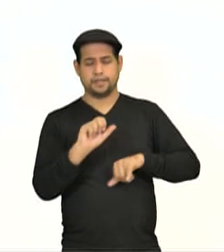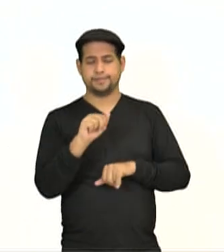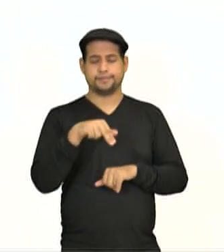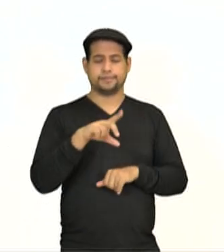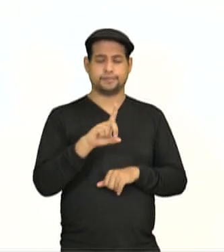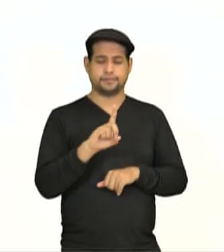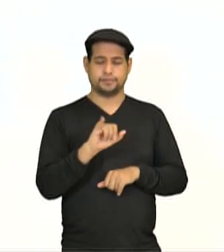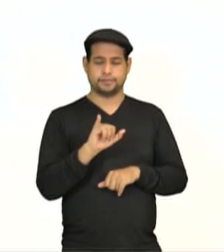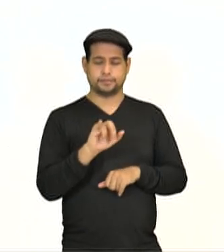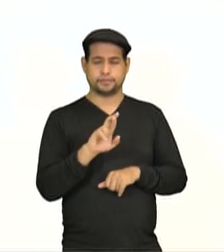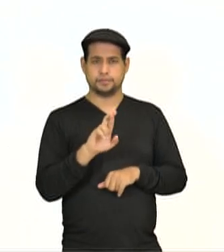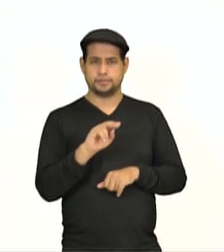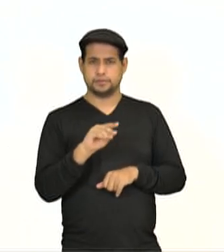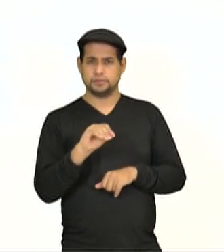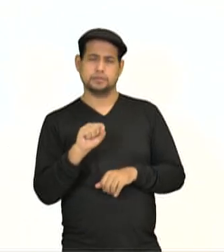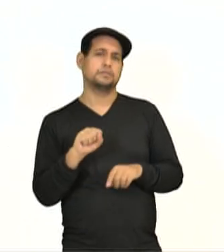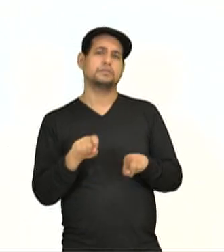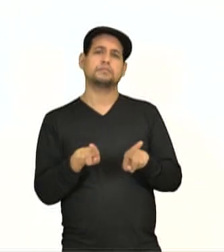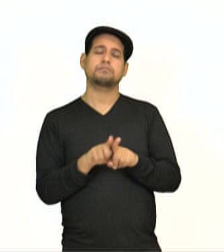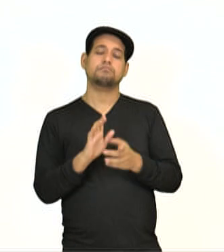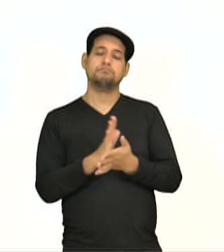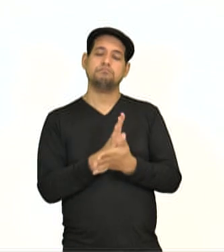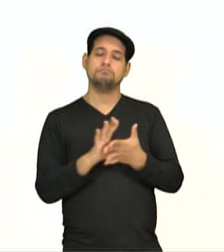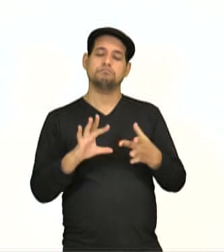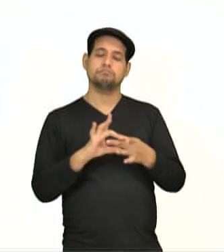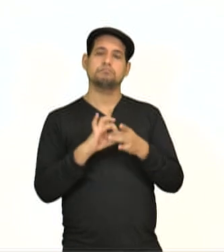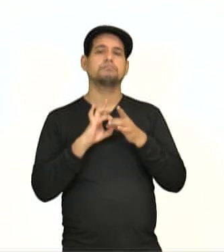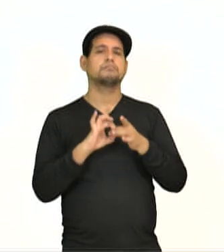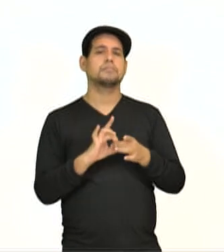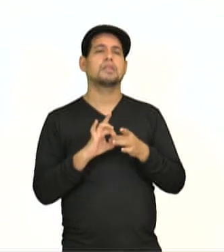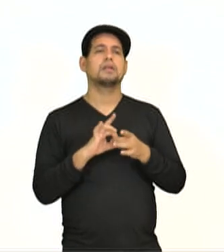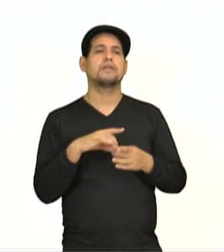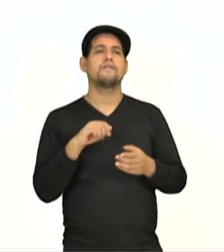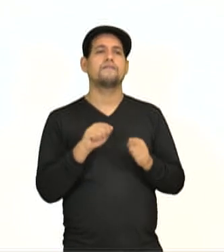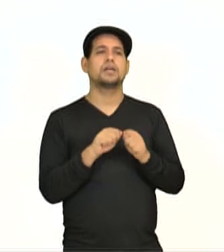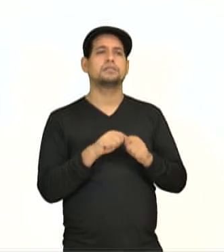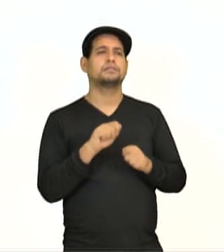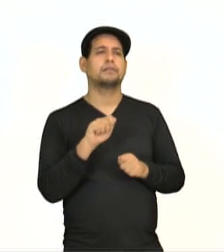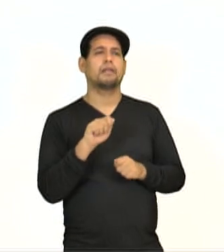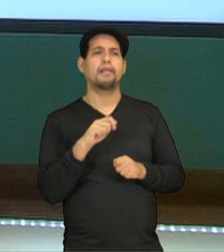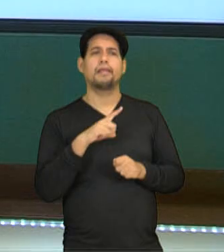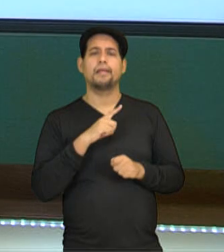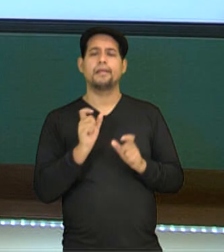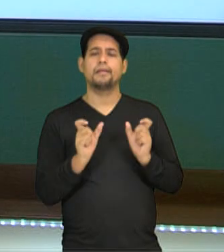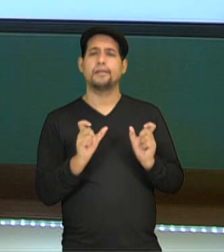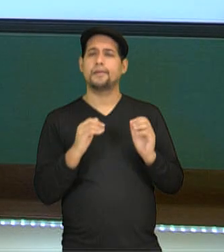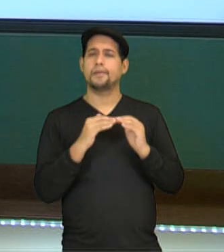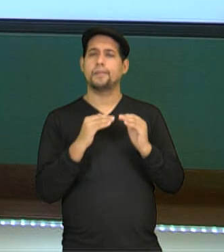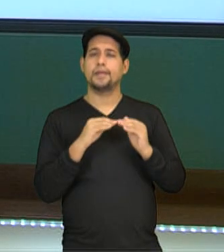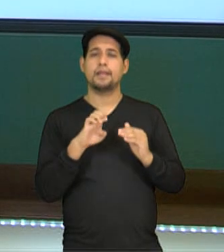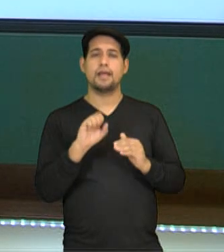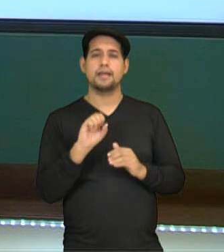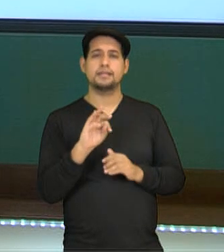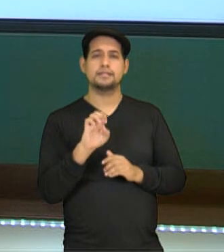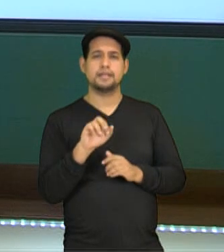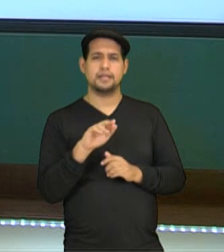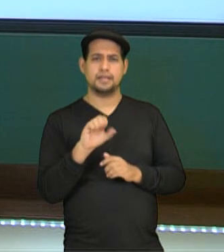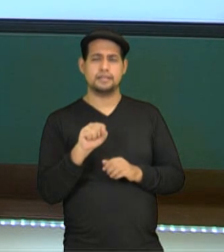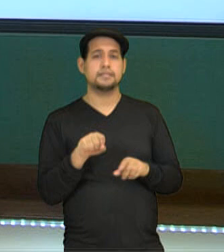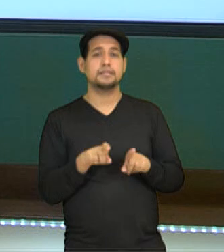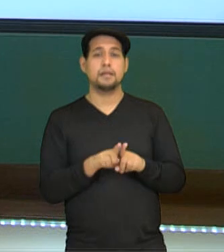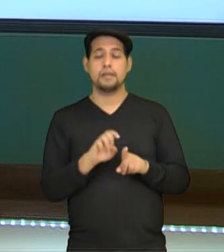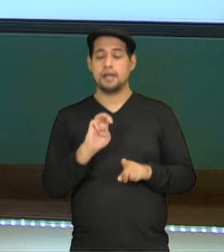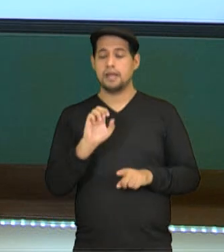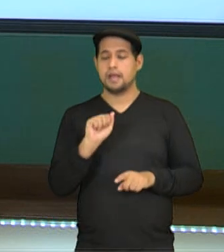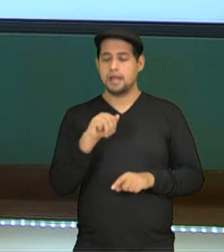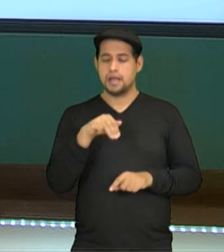anidridos acíclicos reagem com álcoois, formando ésteres e o ácido correspondente, e com amoníaco,